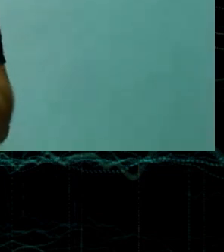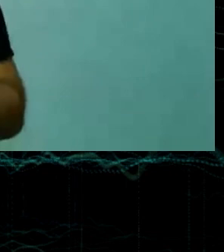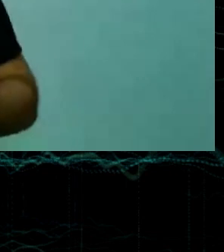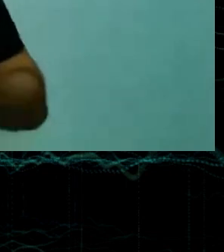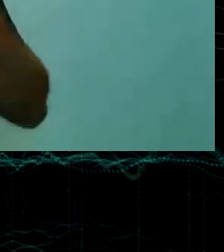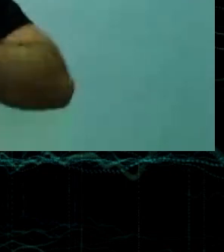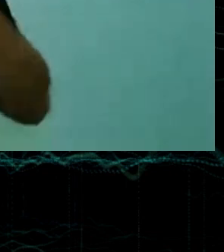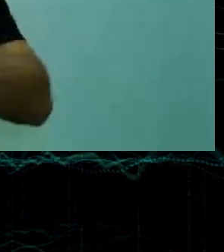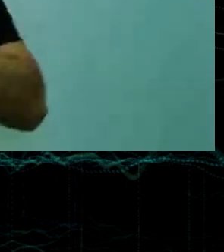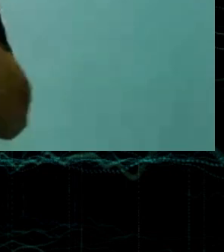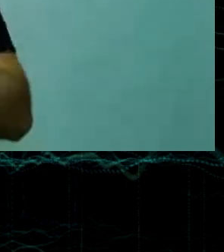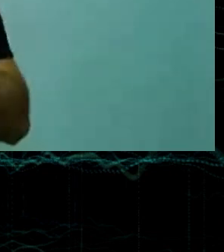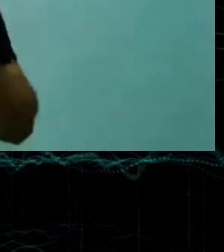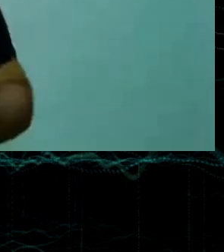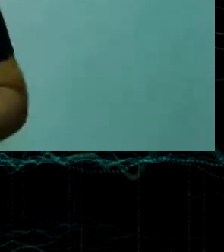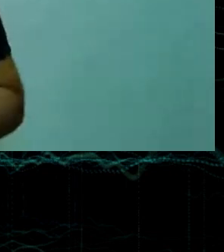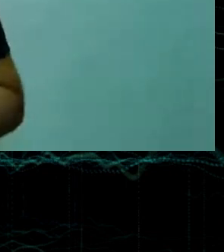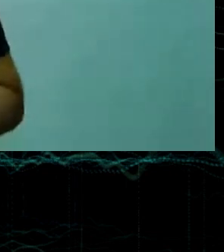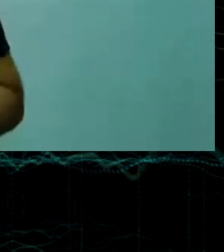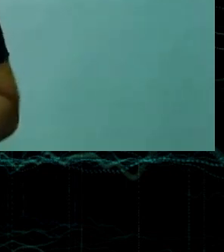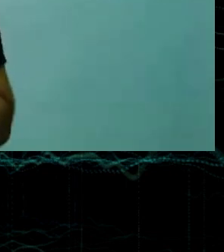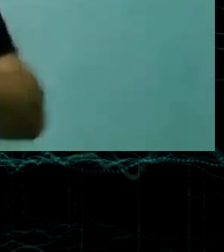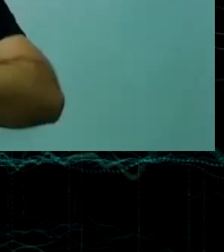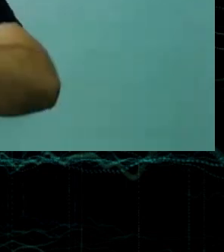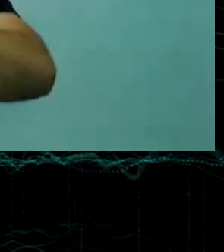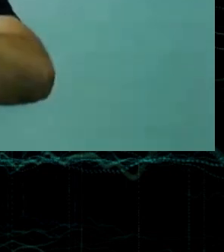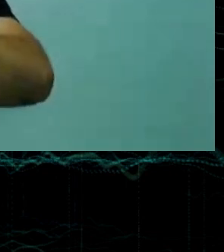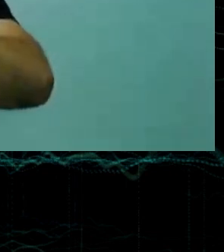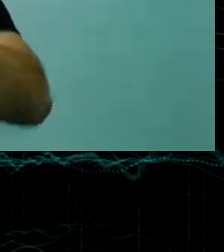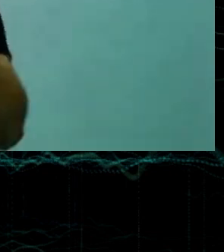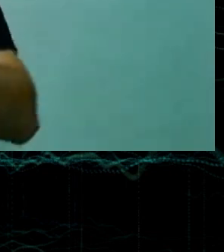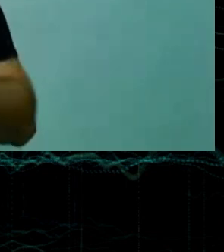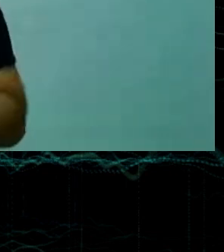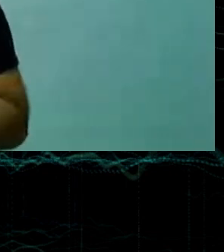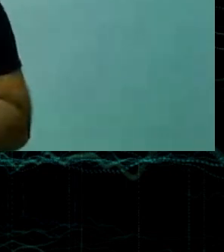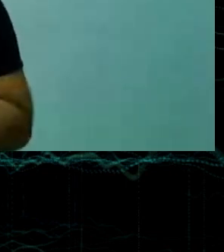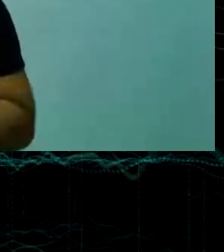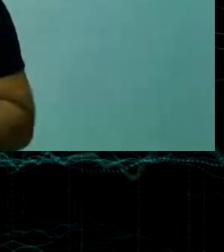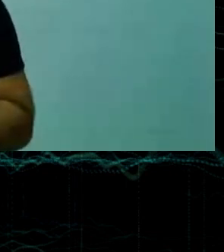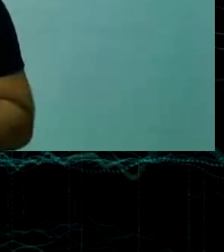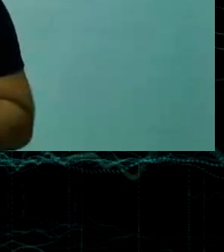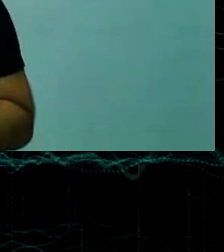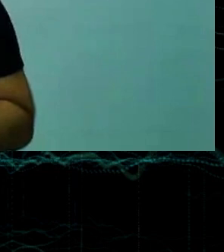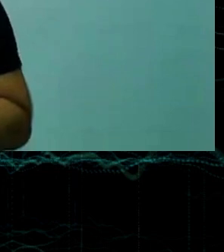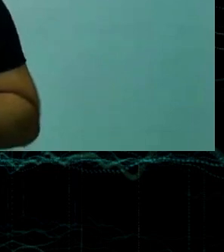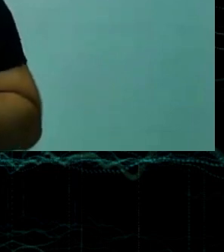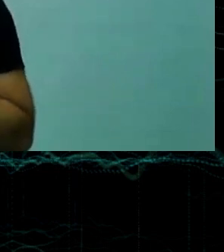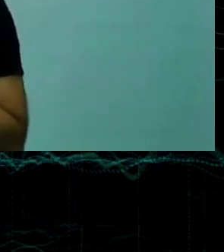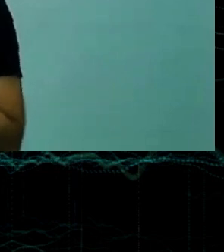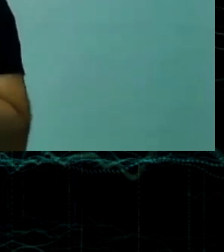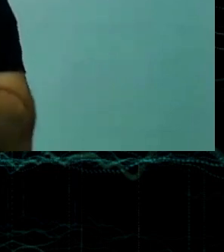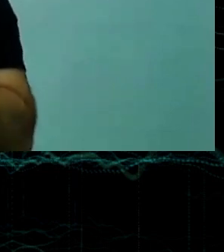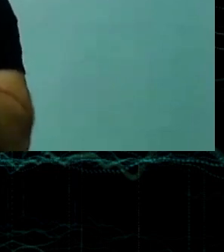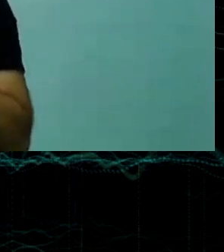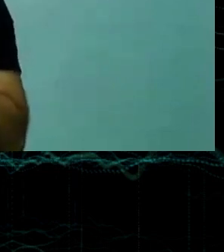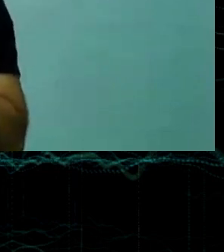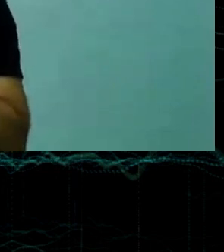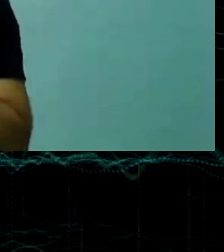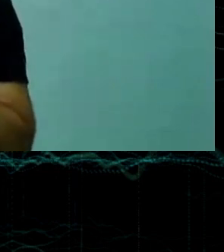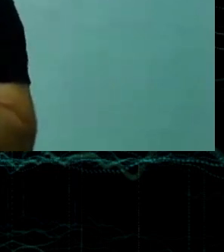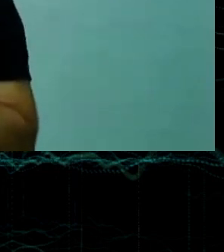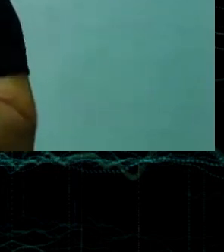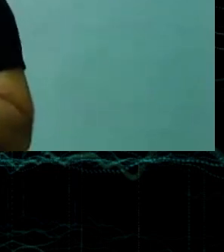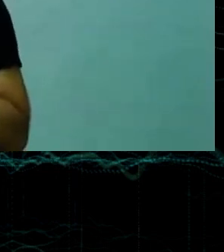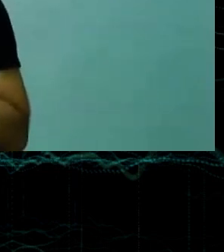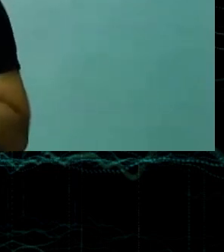vê se você colocar no tempo já o show de voz boa Gil mais uma vez aí arrebenta aí lembramos ele Giordano sensacional